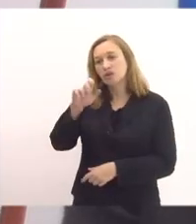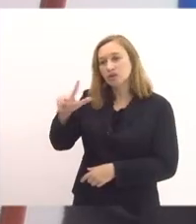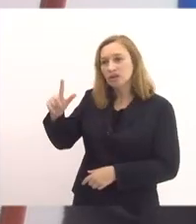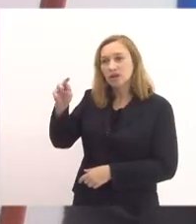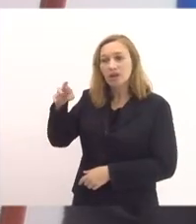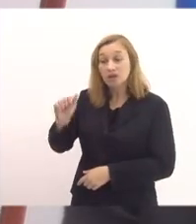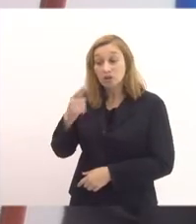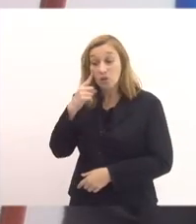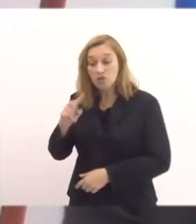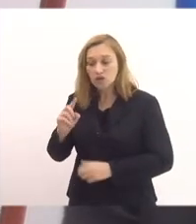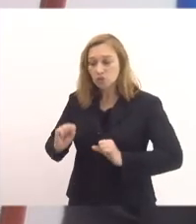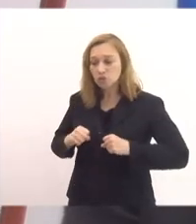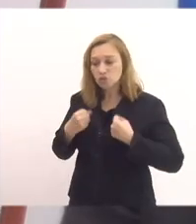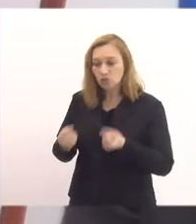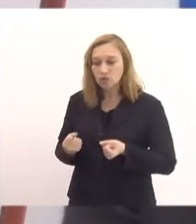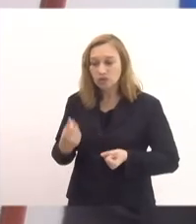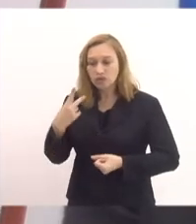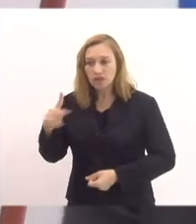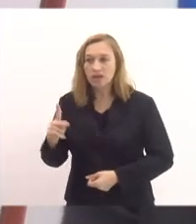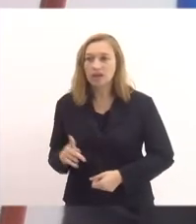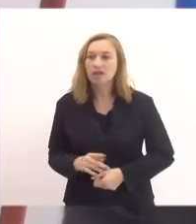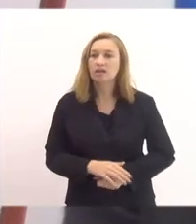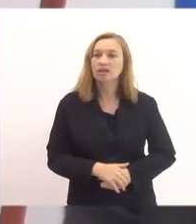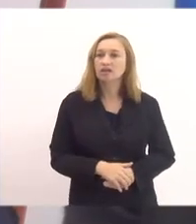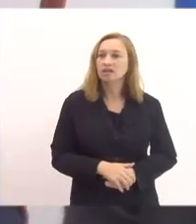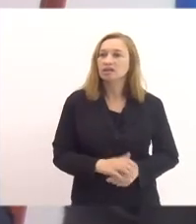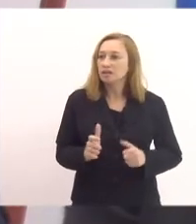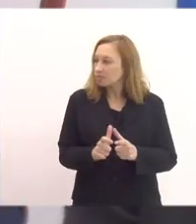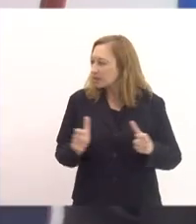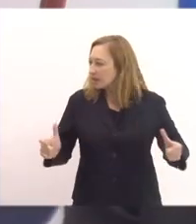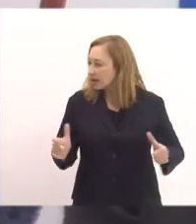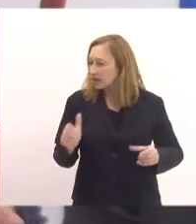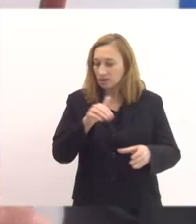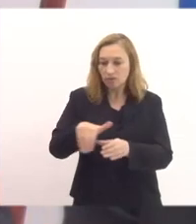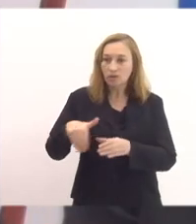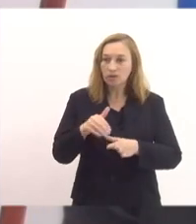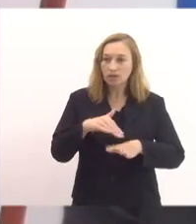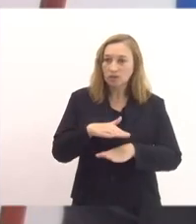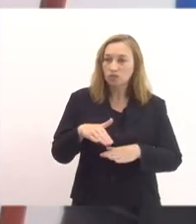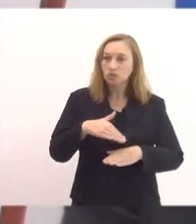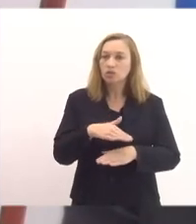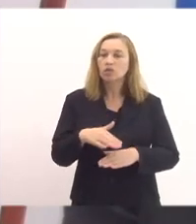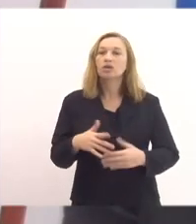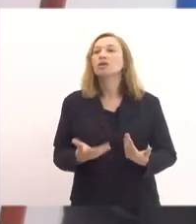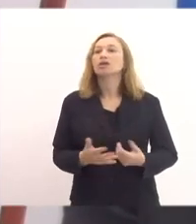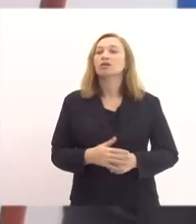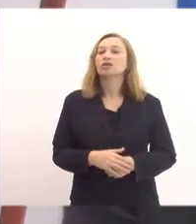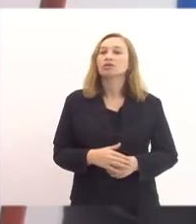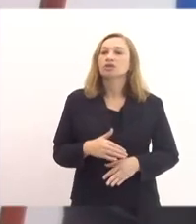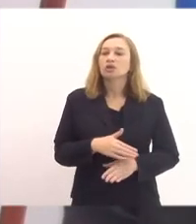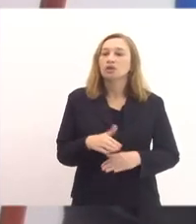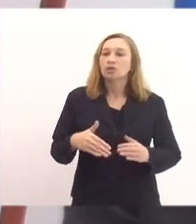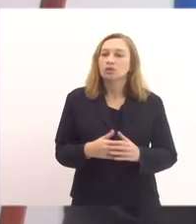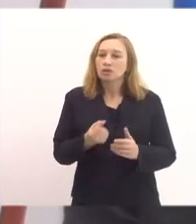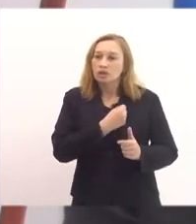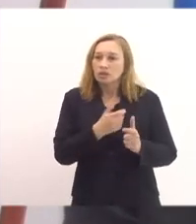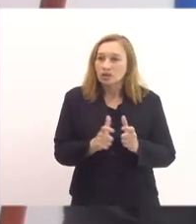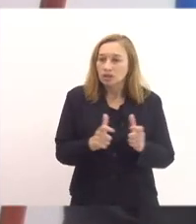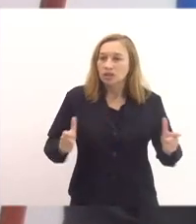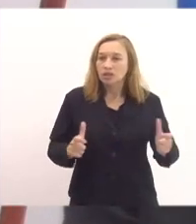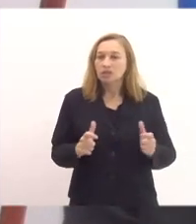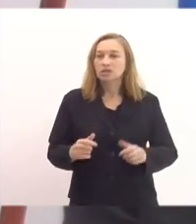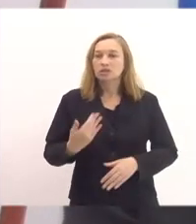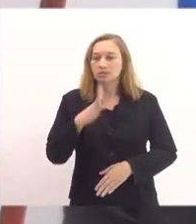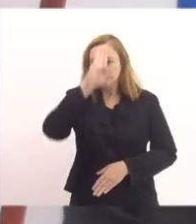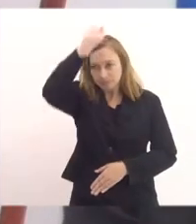vejo o esforço dele na CEPLAG, por exemplo, da gente ampliar e botar a maior tropa possível do Corpo de Bombeiros. Então, é responsabilidade